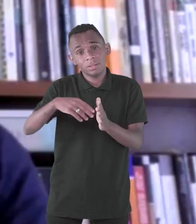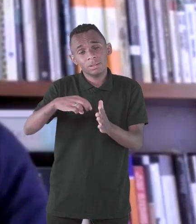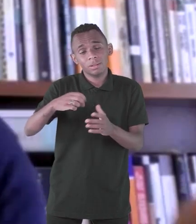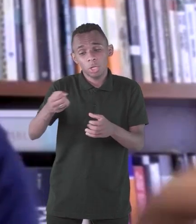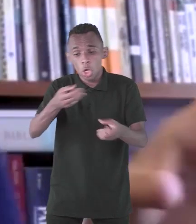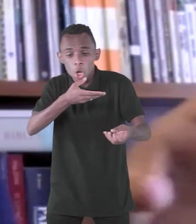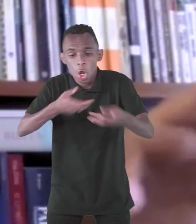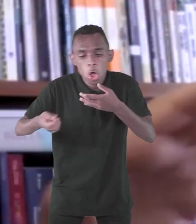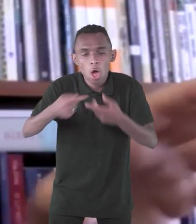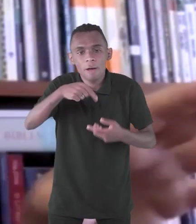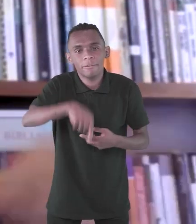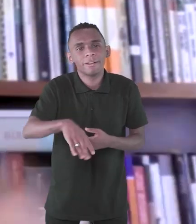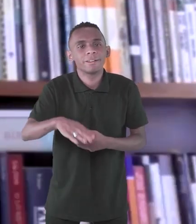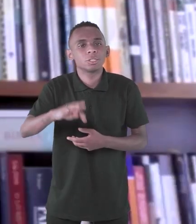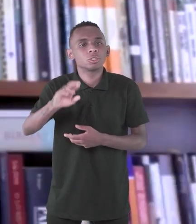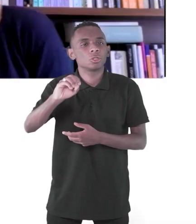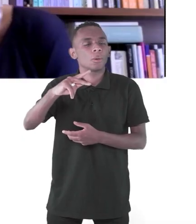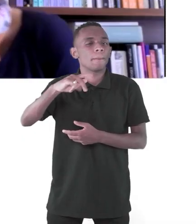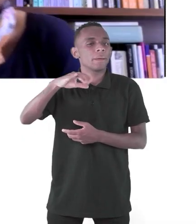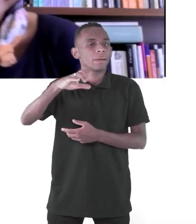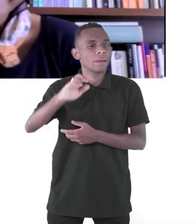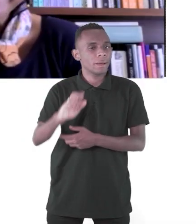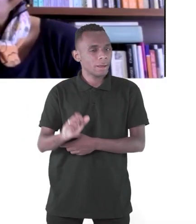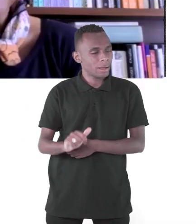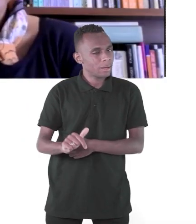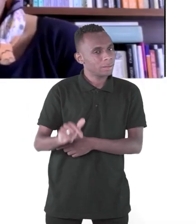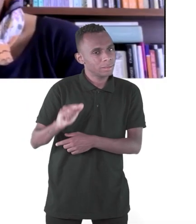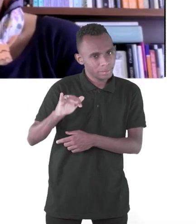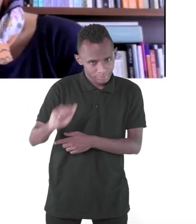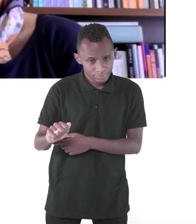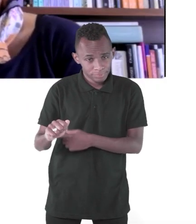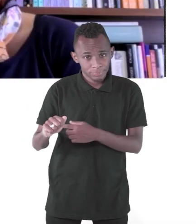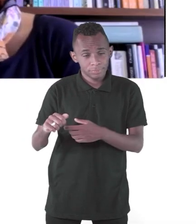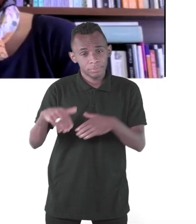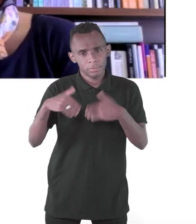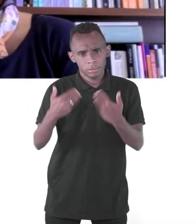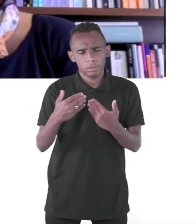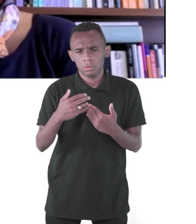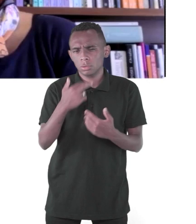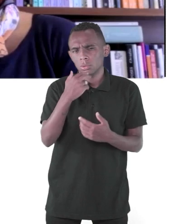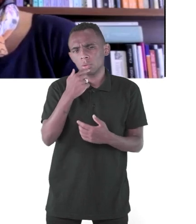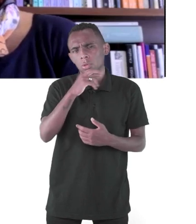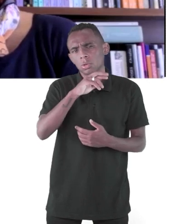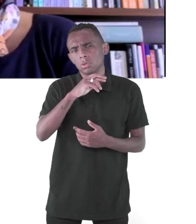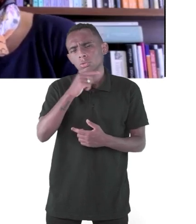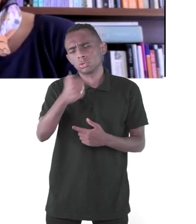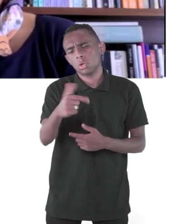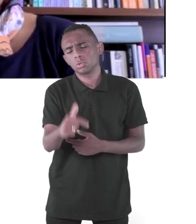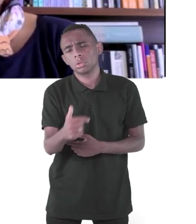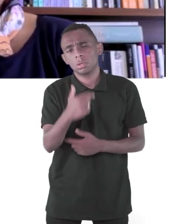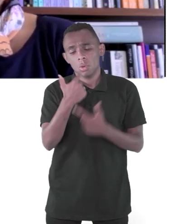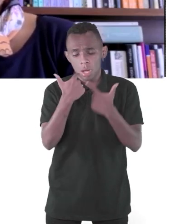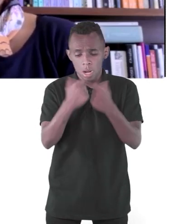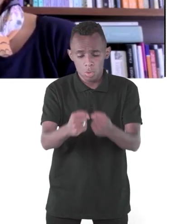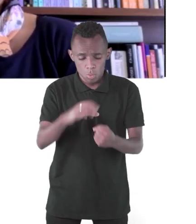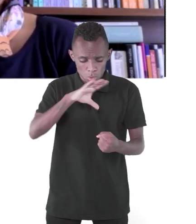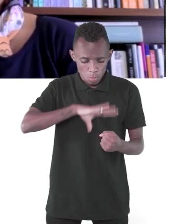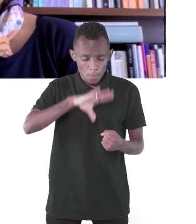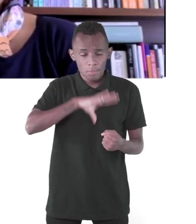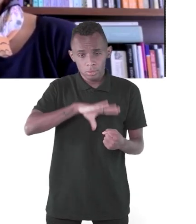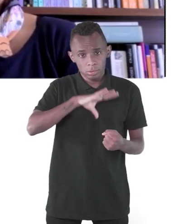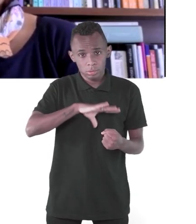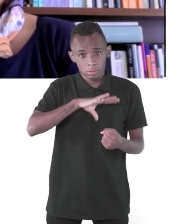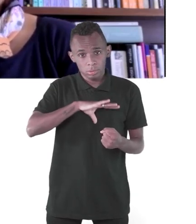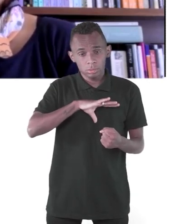tropicália, a canção do século XXI. Me fez lembrar aquela frase do Saramago que dizia que não há uma língua portuguesa, há